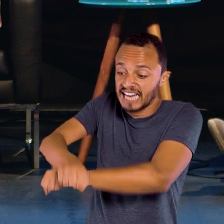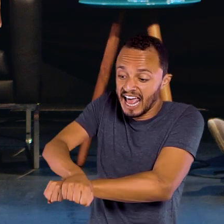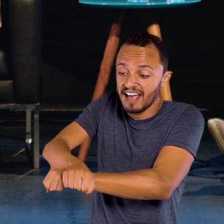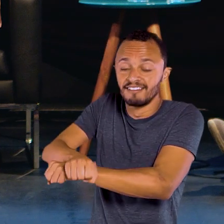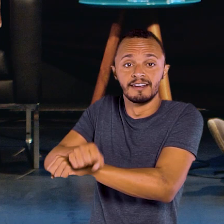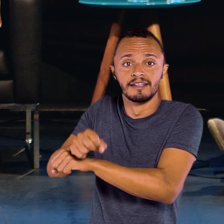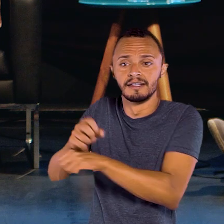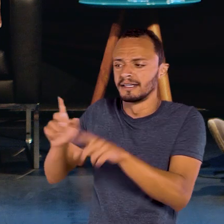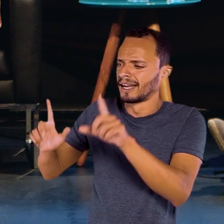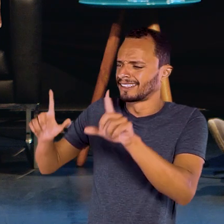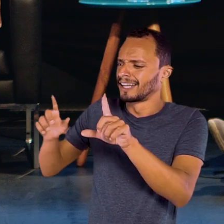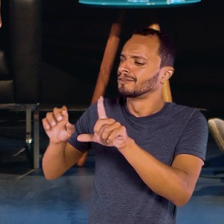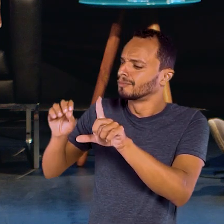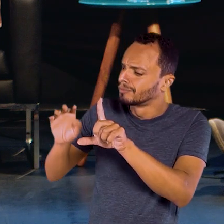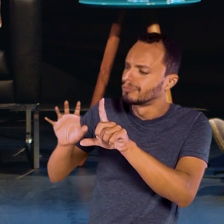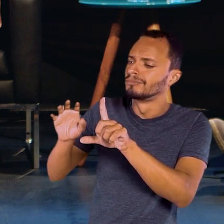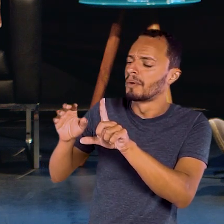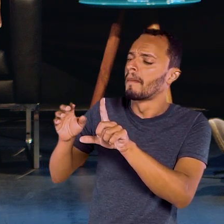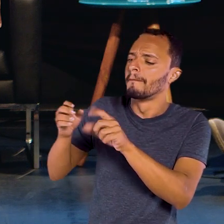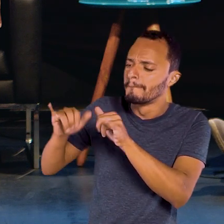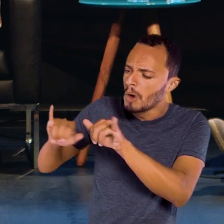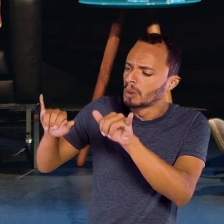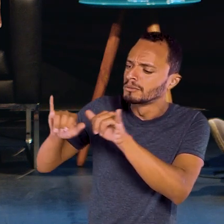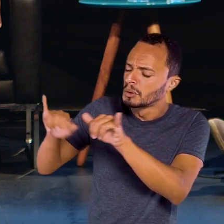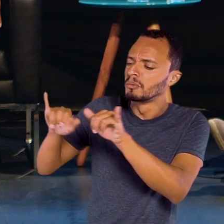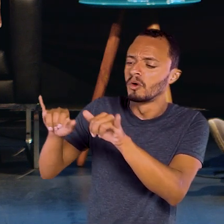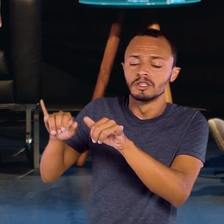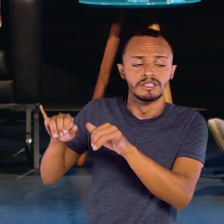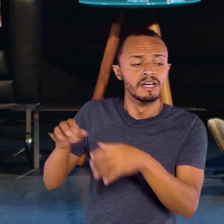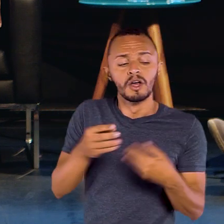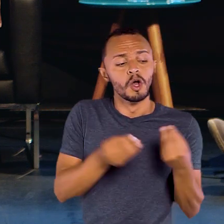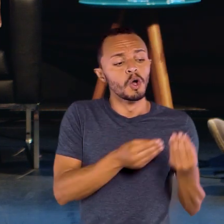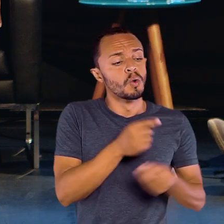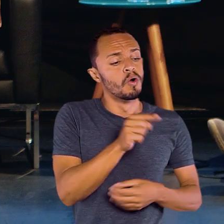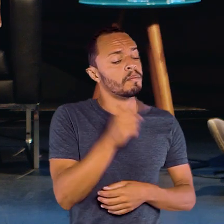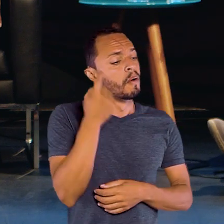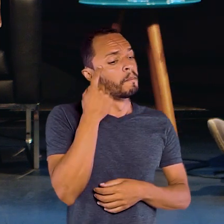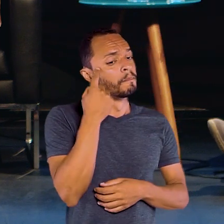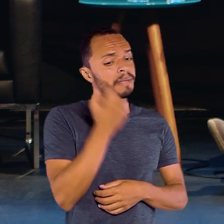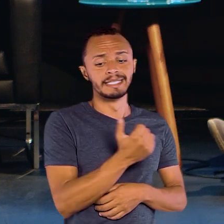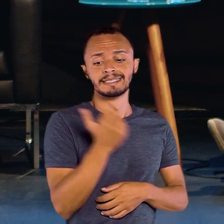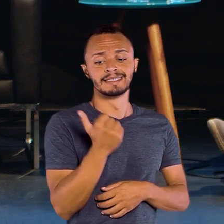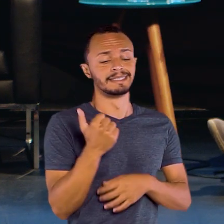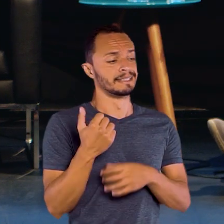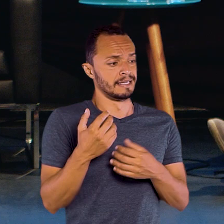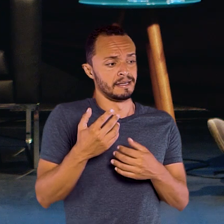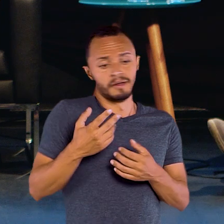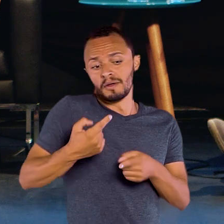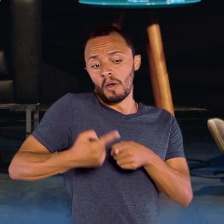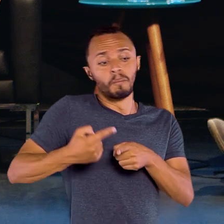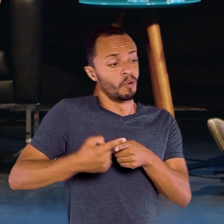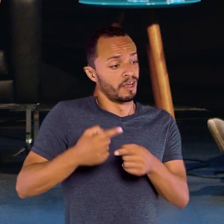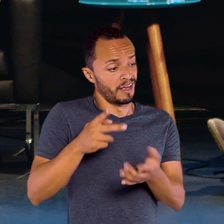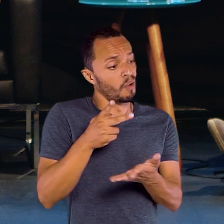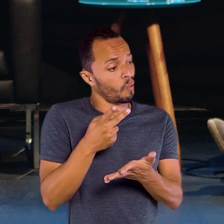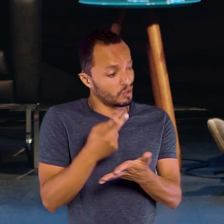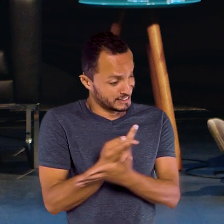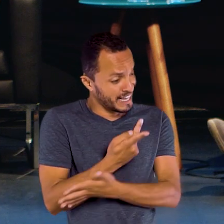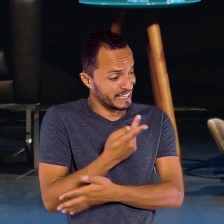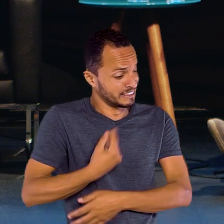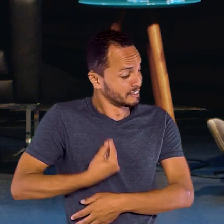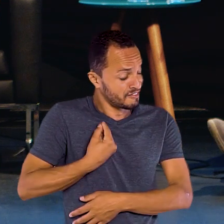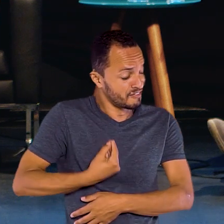assim, houve uma pesquisa, não sei, nesse sentido também, ou foi uma coisa que a realidade se